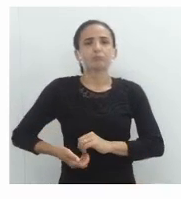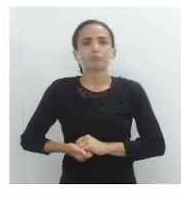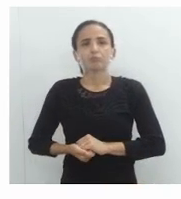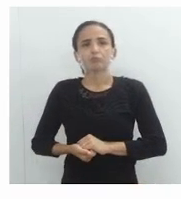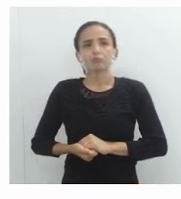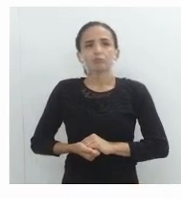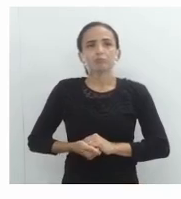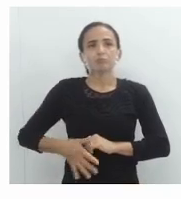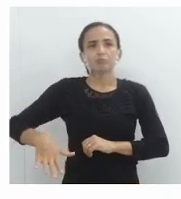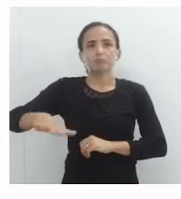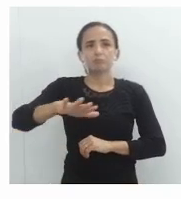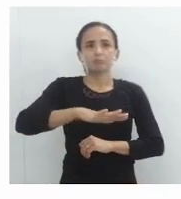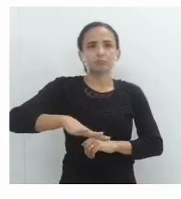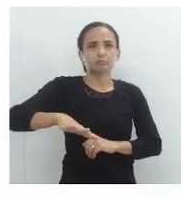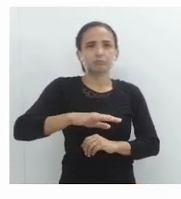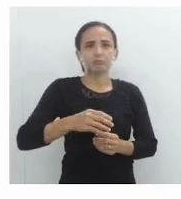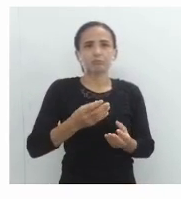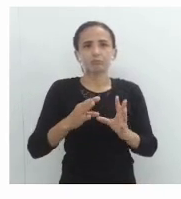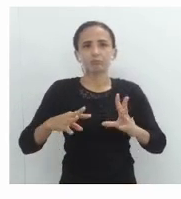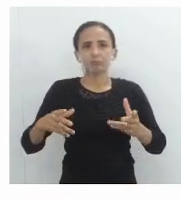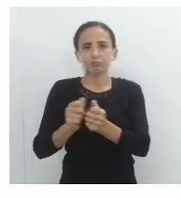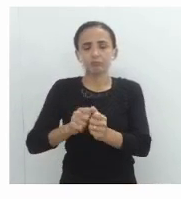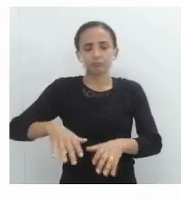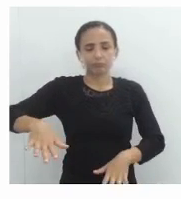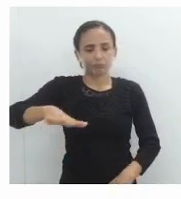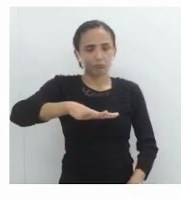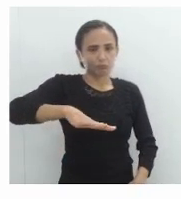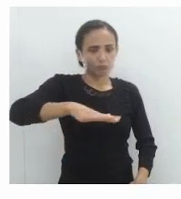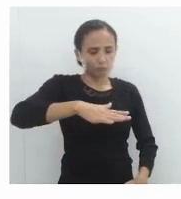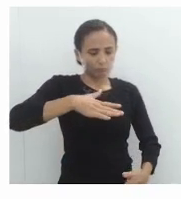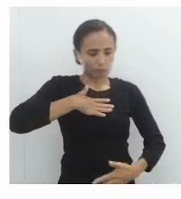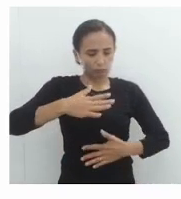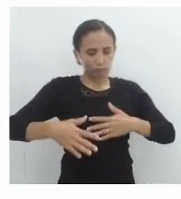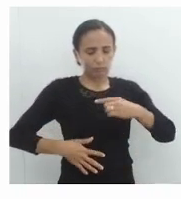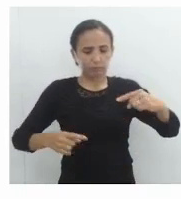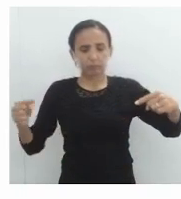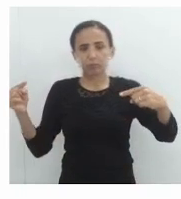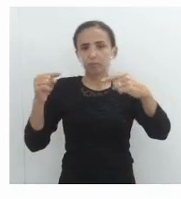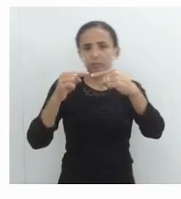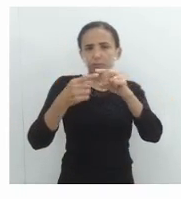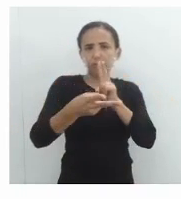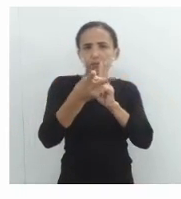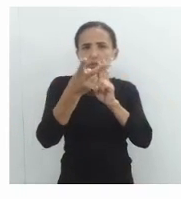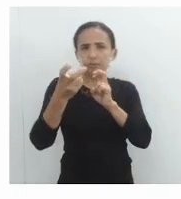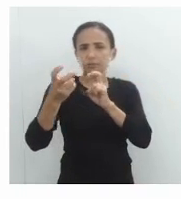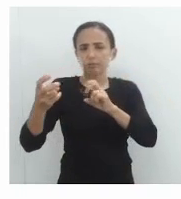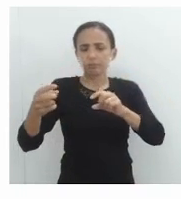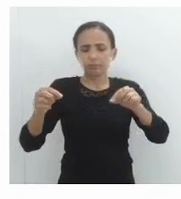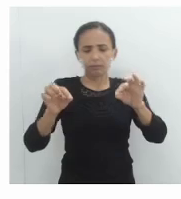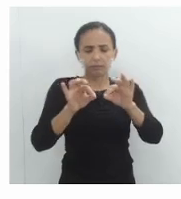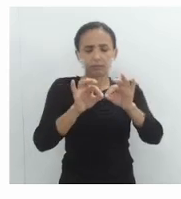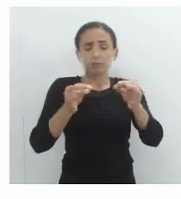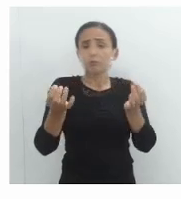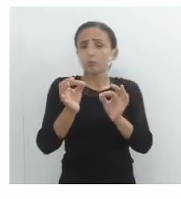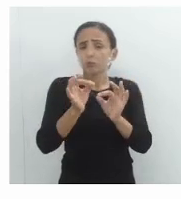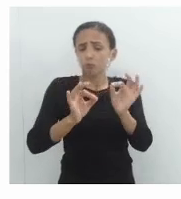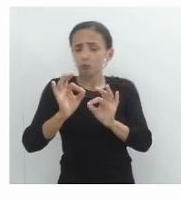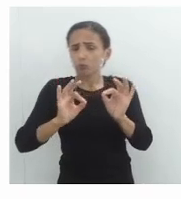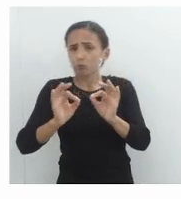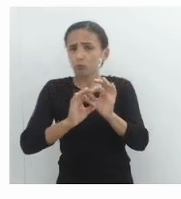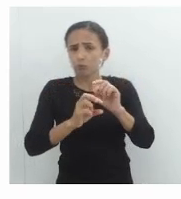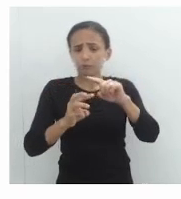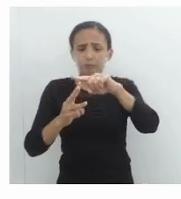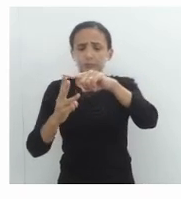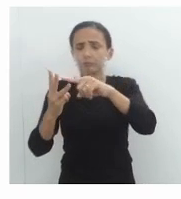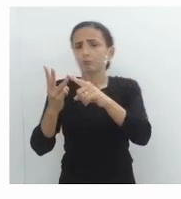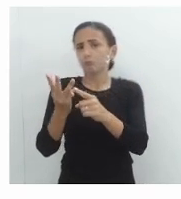espaço tridimensional, os corpos e os objetos são percebidos através de três dimensões, que formam o volume das